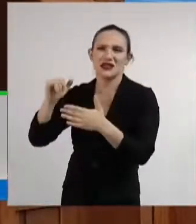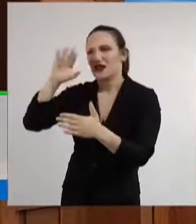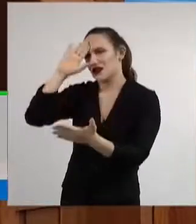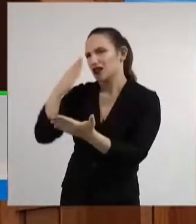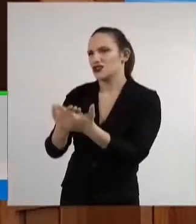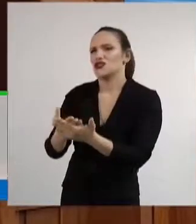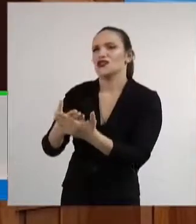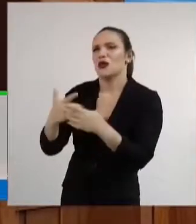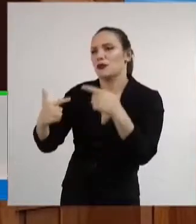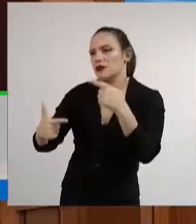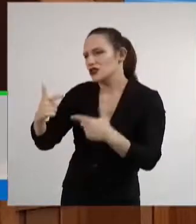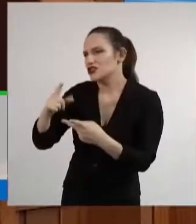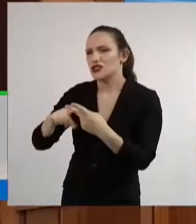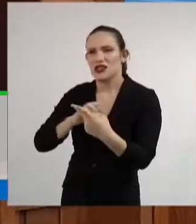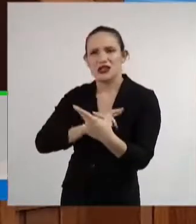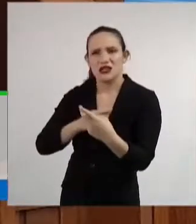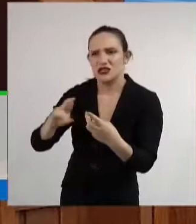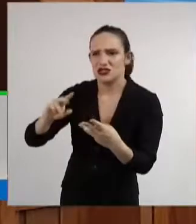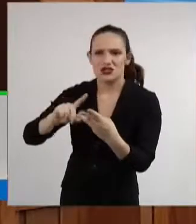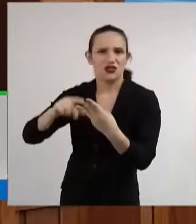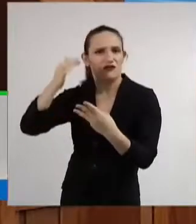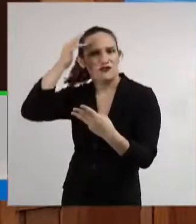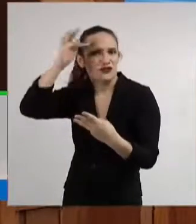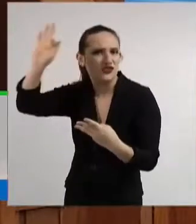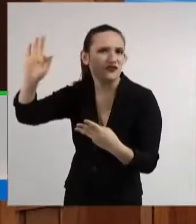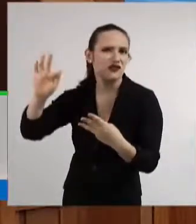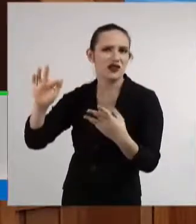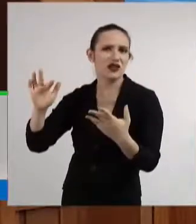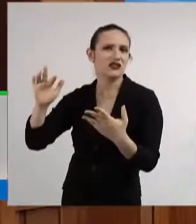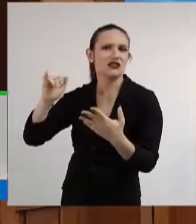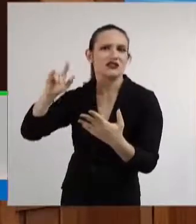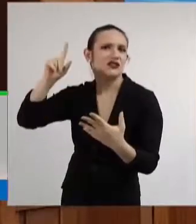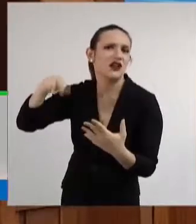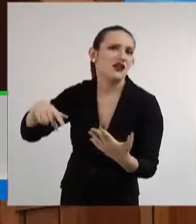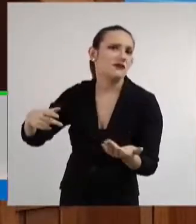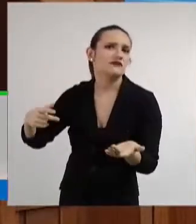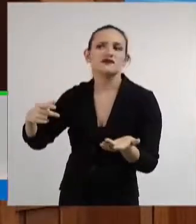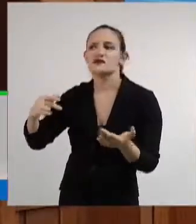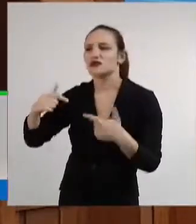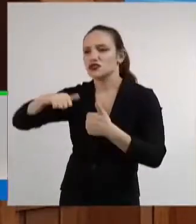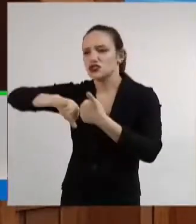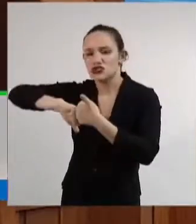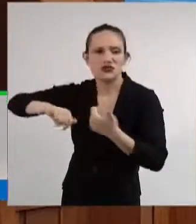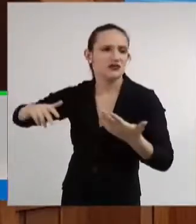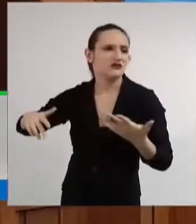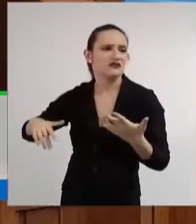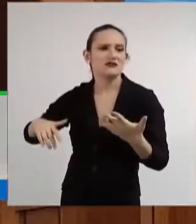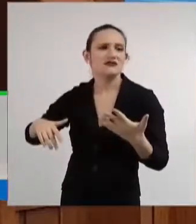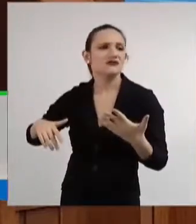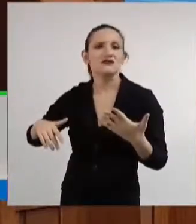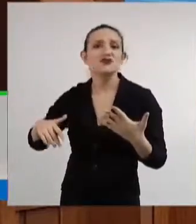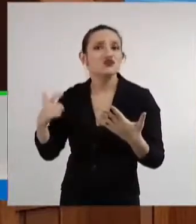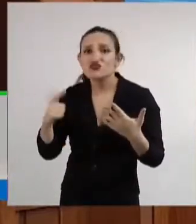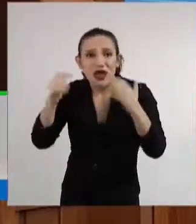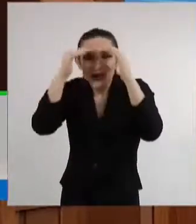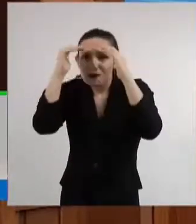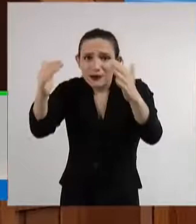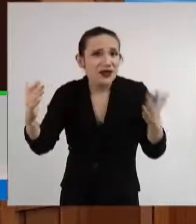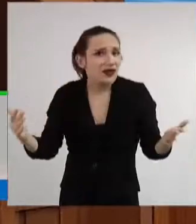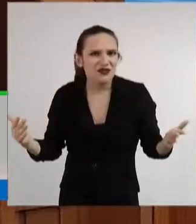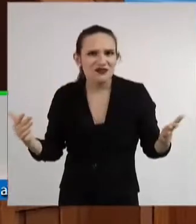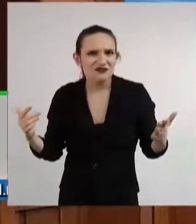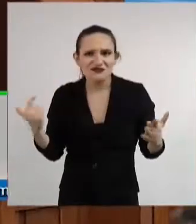se é partidária, se é filosófica, se é questão de gênero, sexual. As pessoas estão perdendo